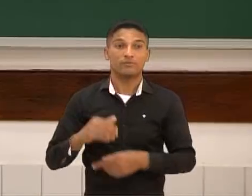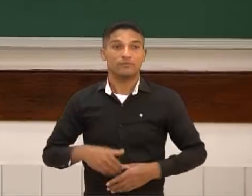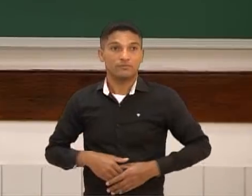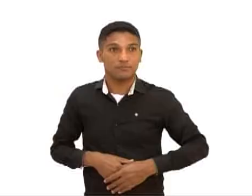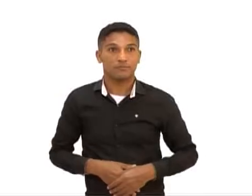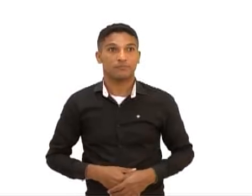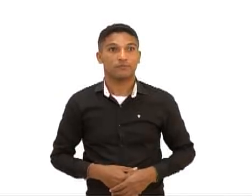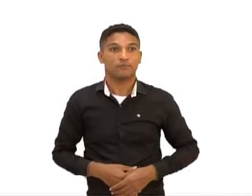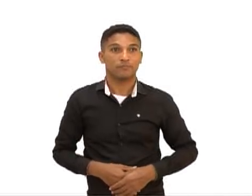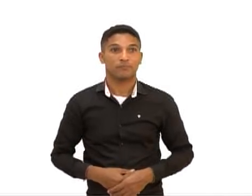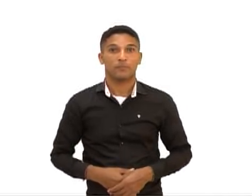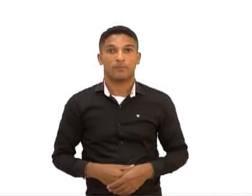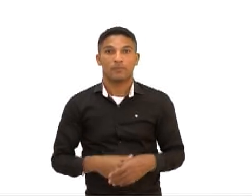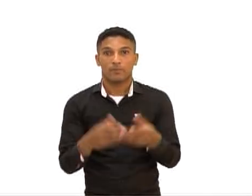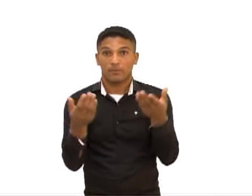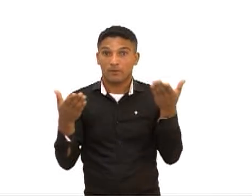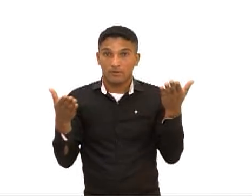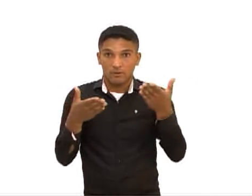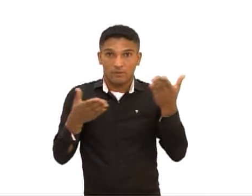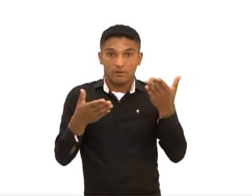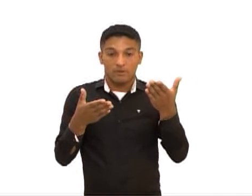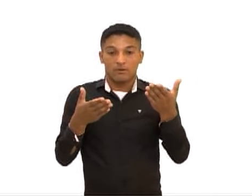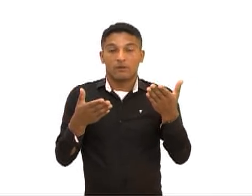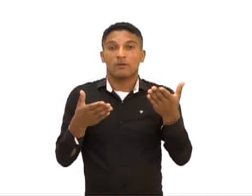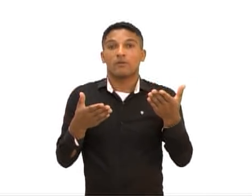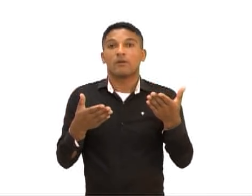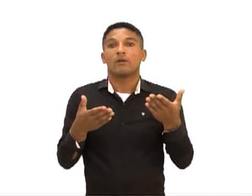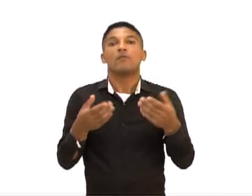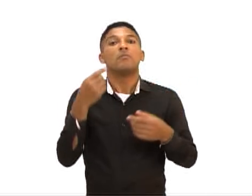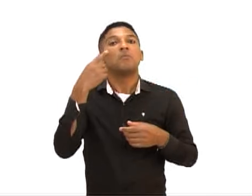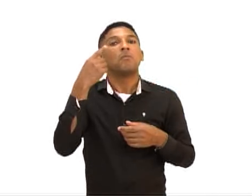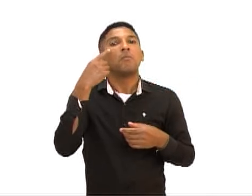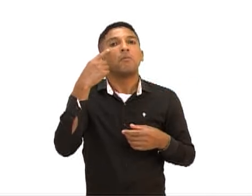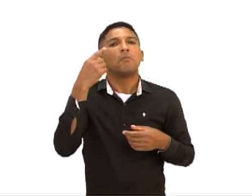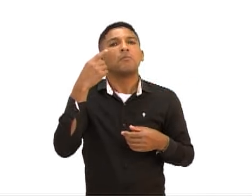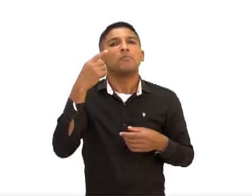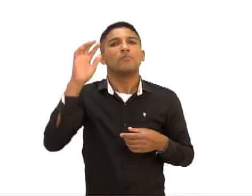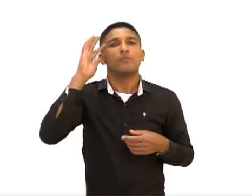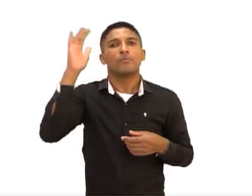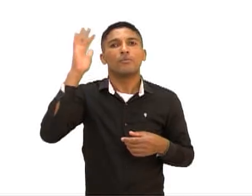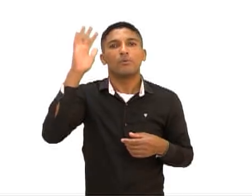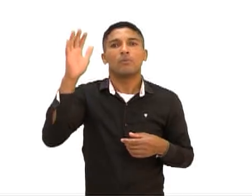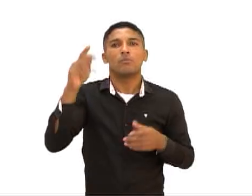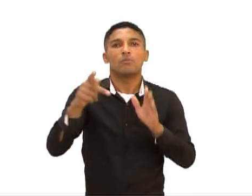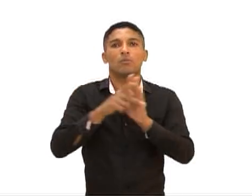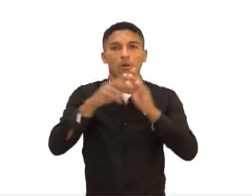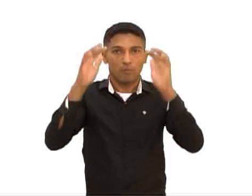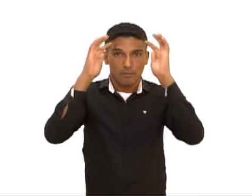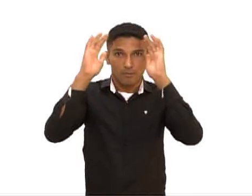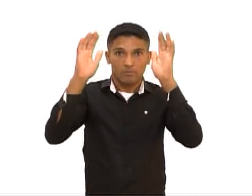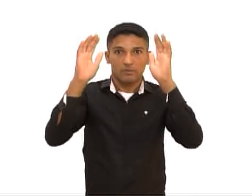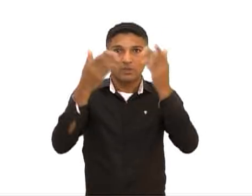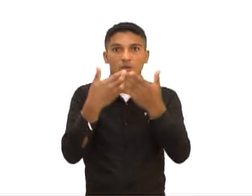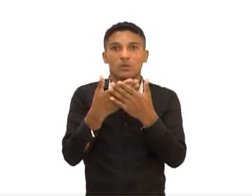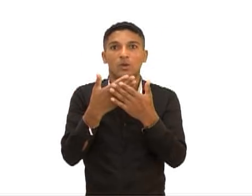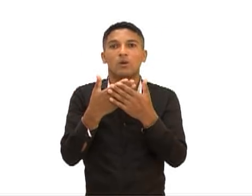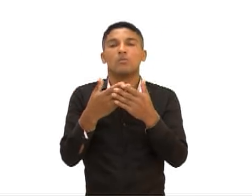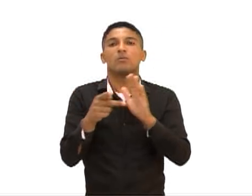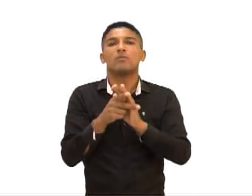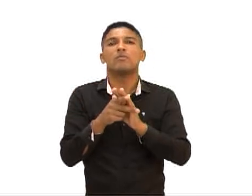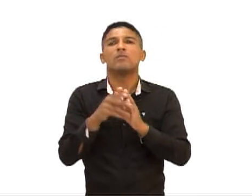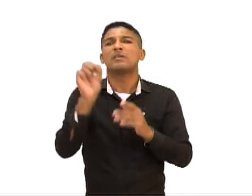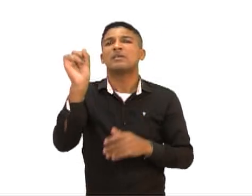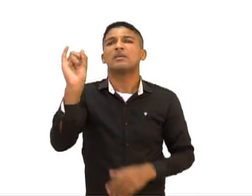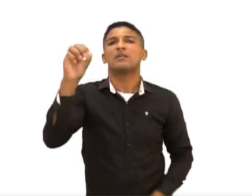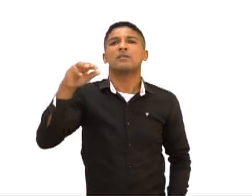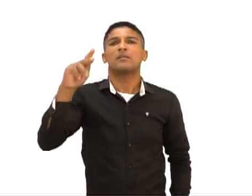Agora, vamos refletir sobre essa questão do imperativo, né? Então, para a nossa terceira questão, a proposta é,